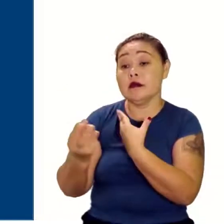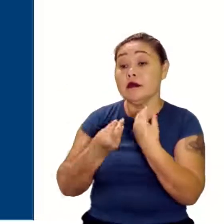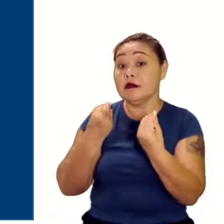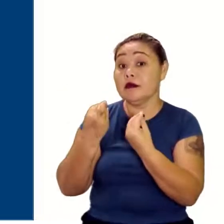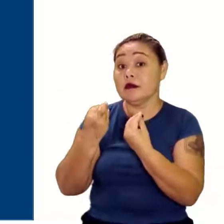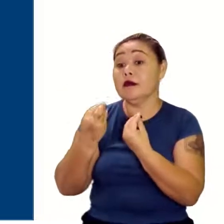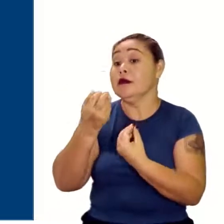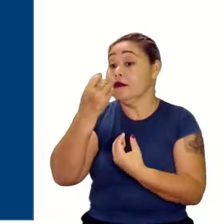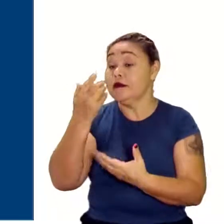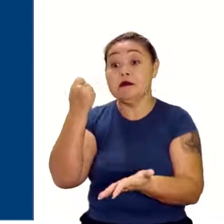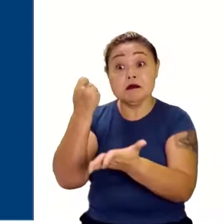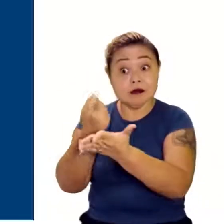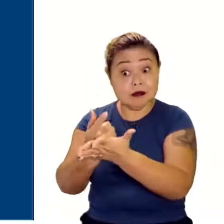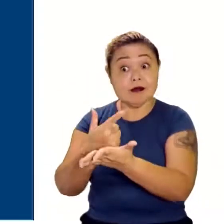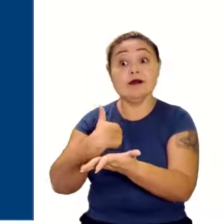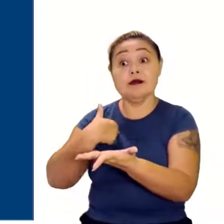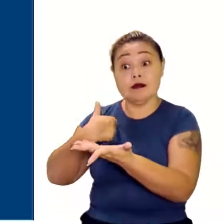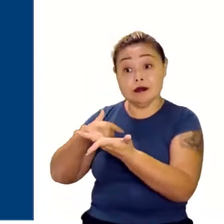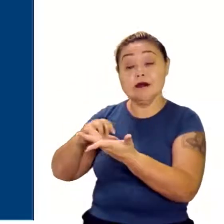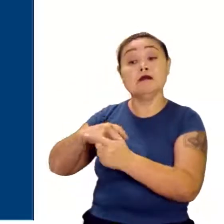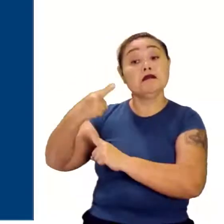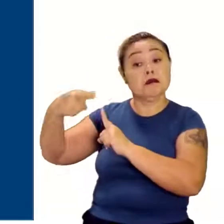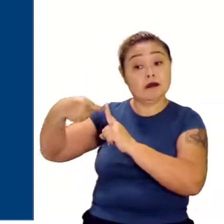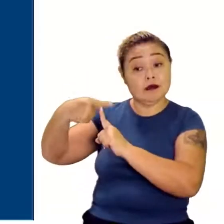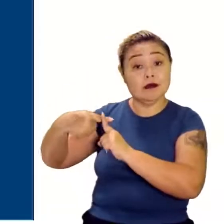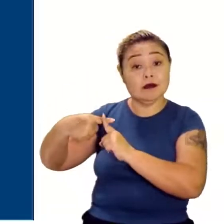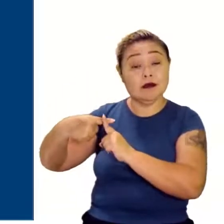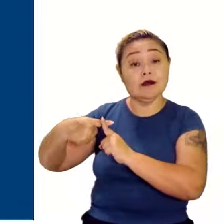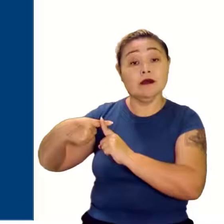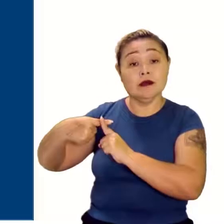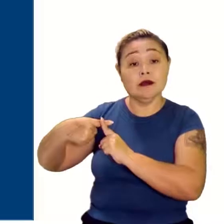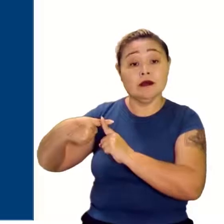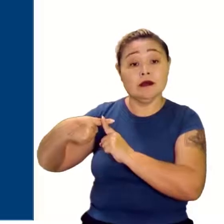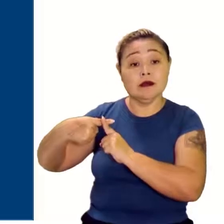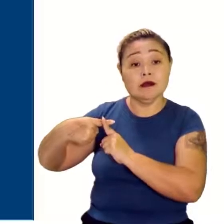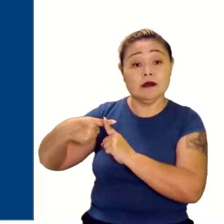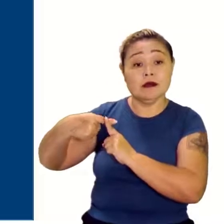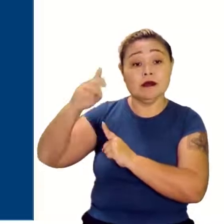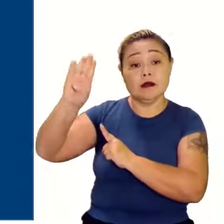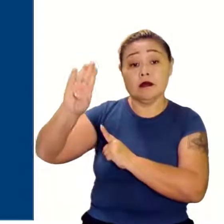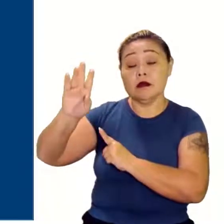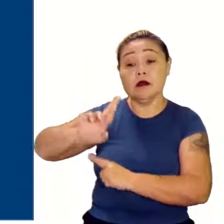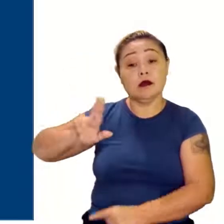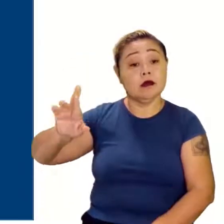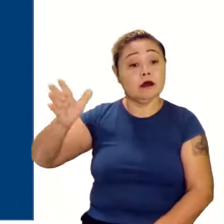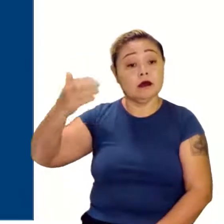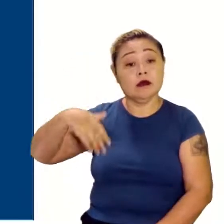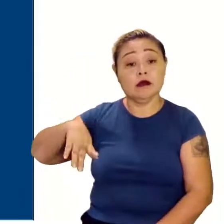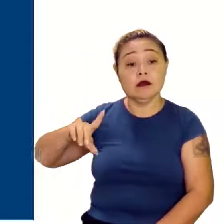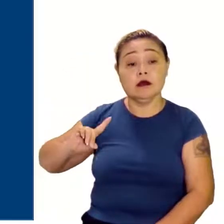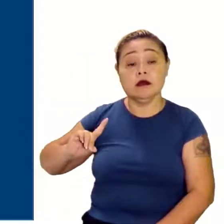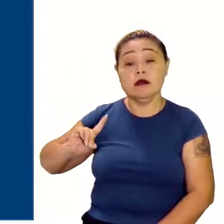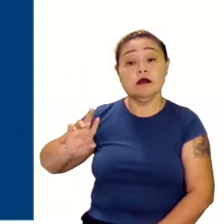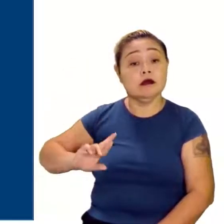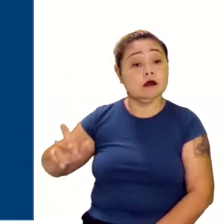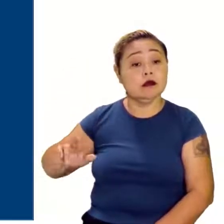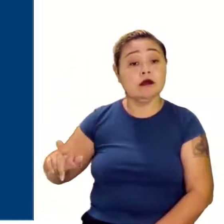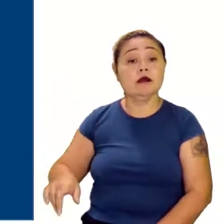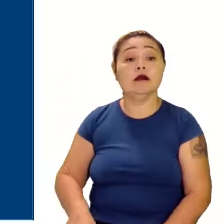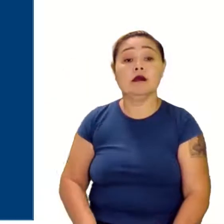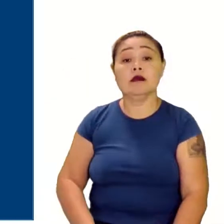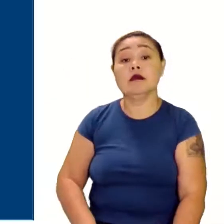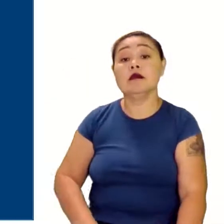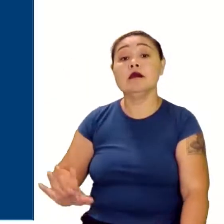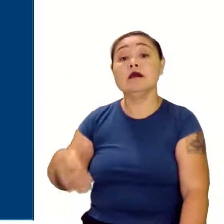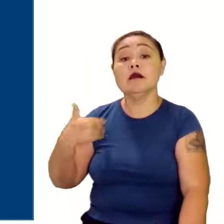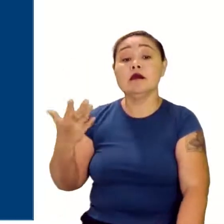Fica bom, que tu paga e ainda fica com saldo positivo. Saldo positivo? Então a letra B não é, e a letra D também não é. Não, né?